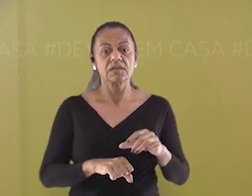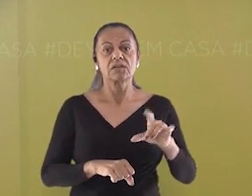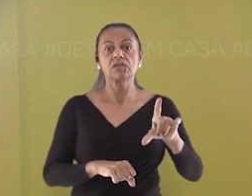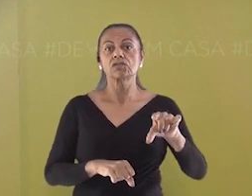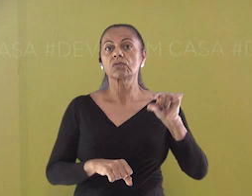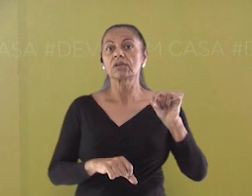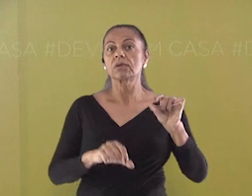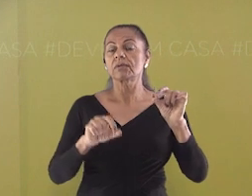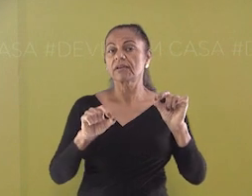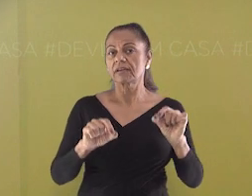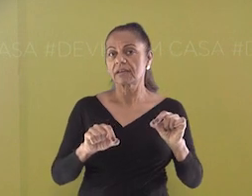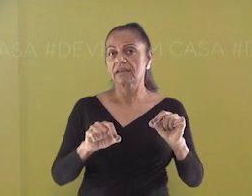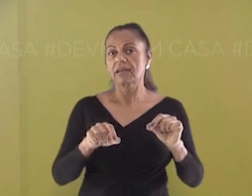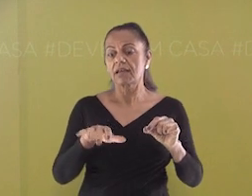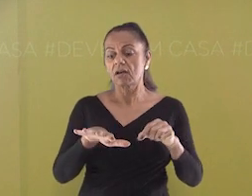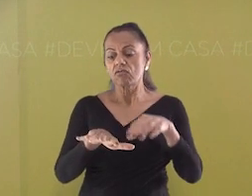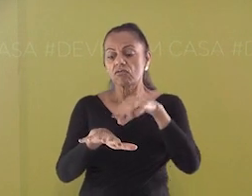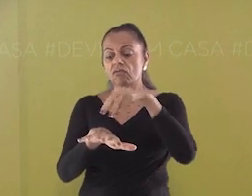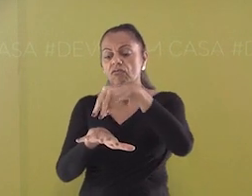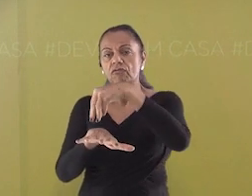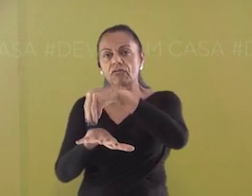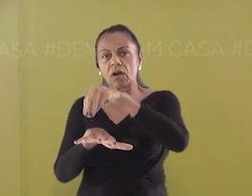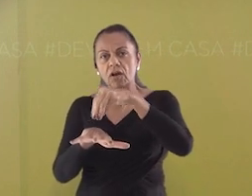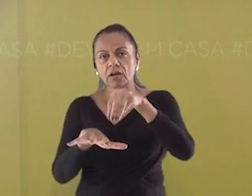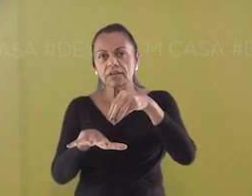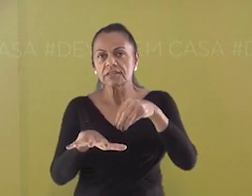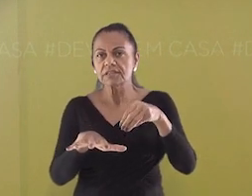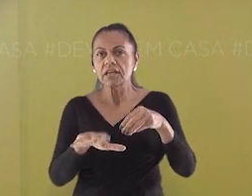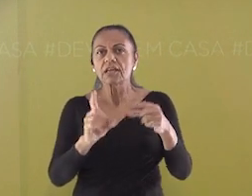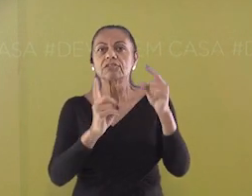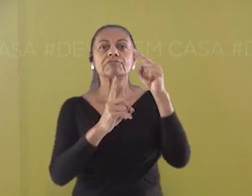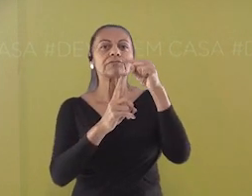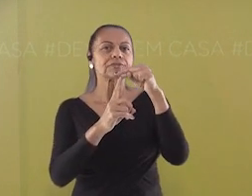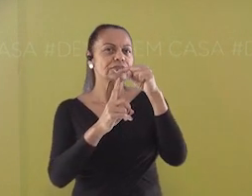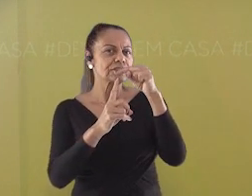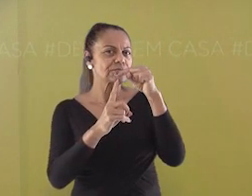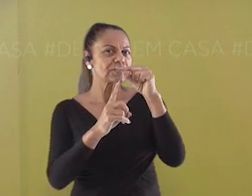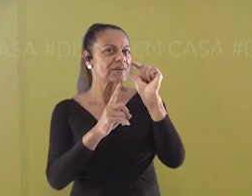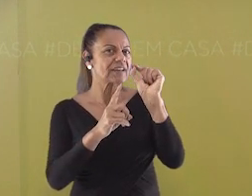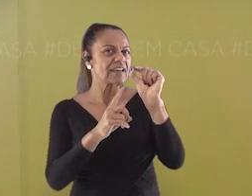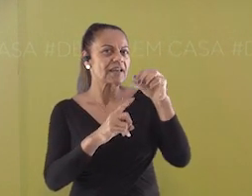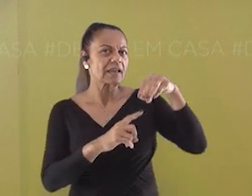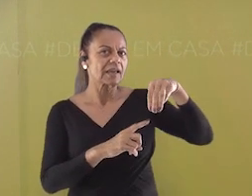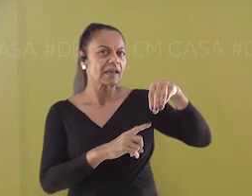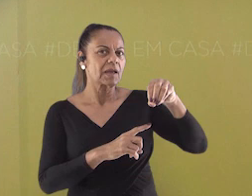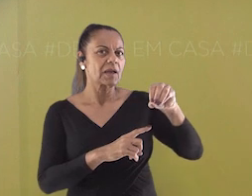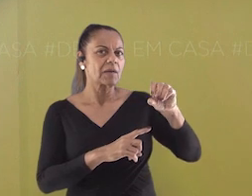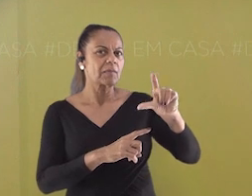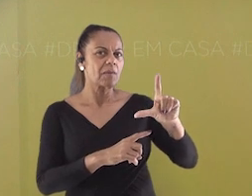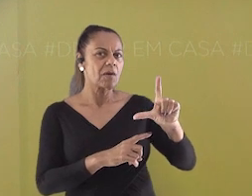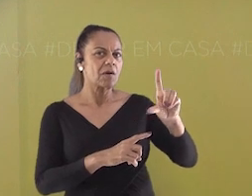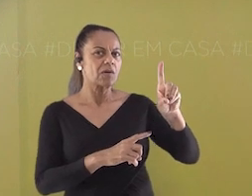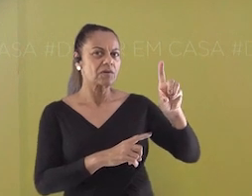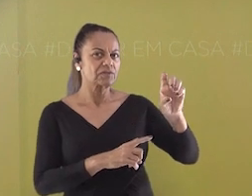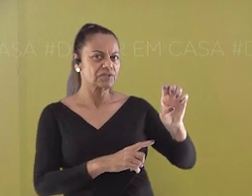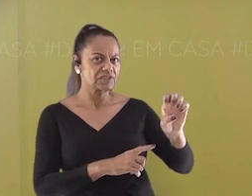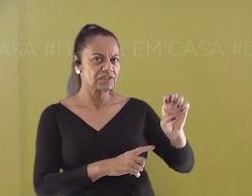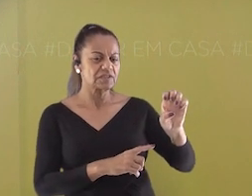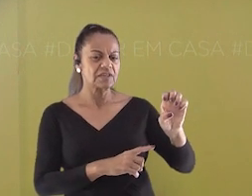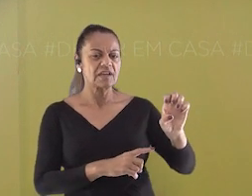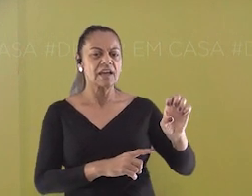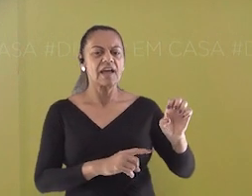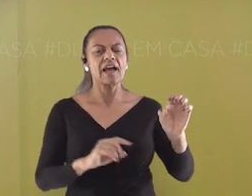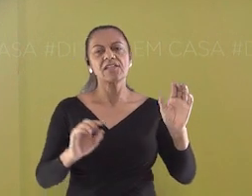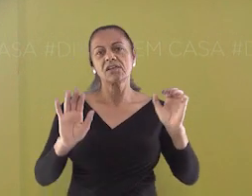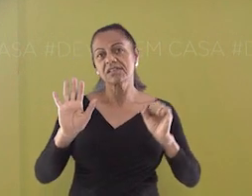uma prática. Vamos escolher fazer o fóssil do tipo molde. O que você acha?